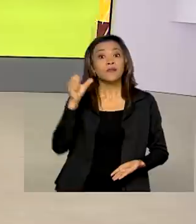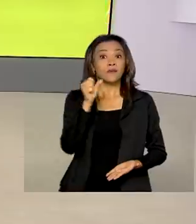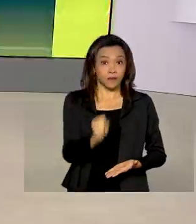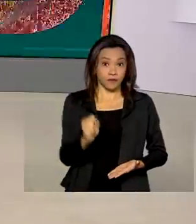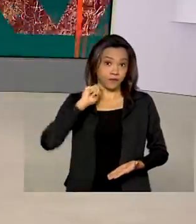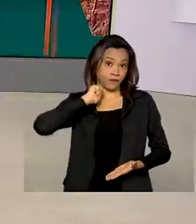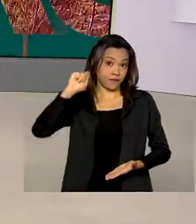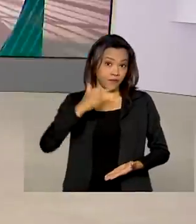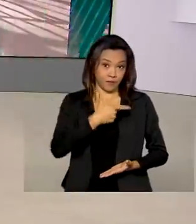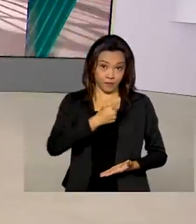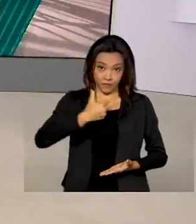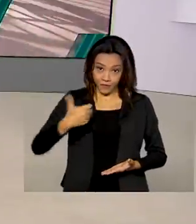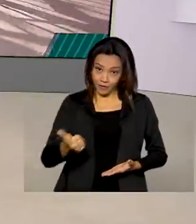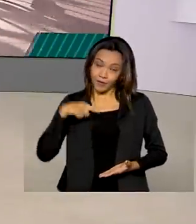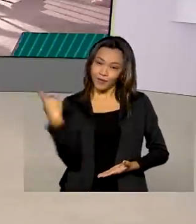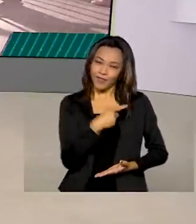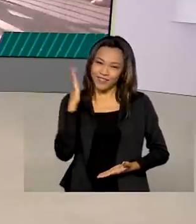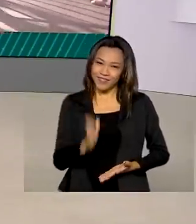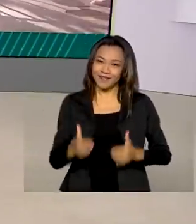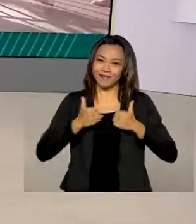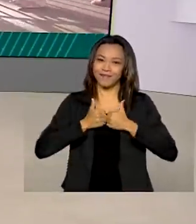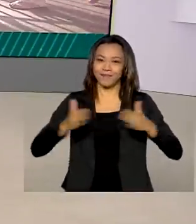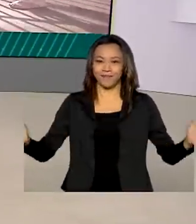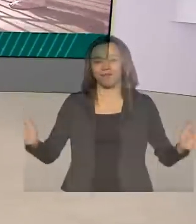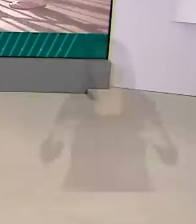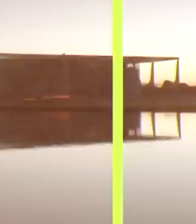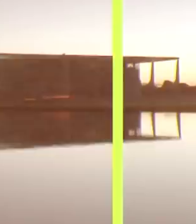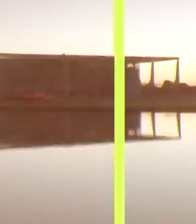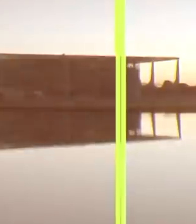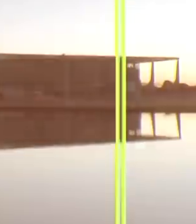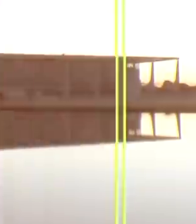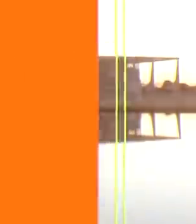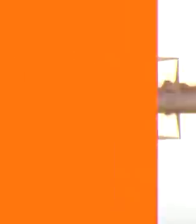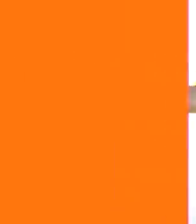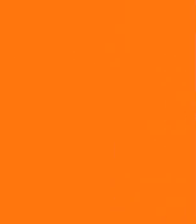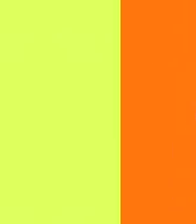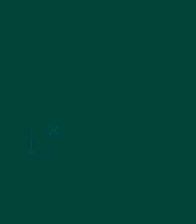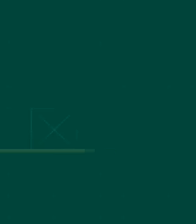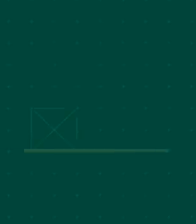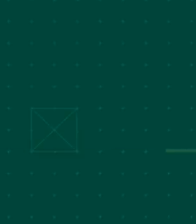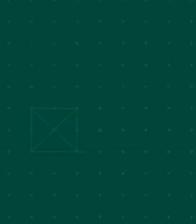Oito de Abril de 2020 e o Brasil em dia já está no art